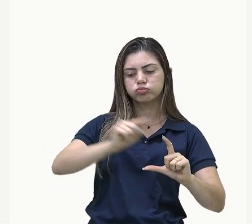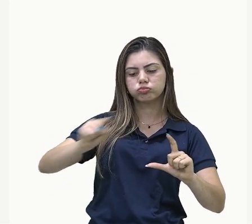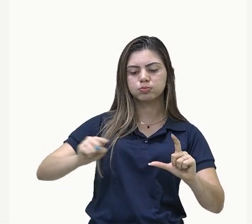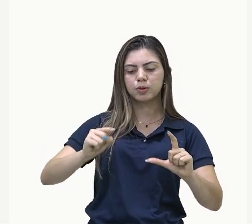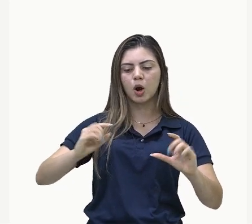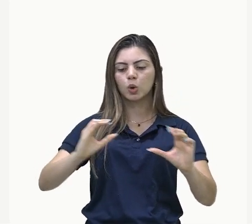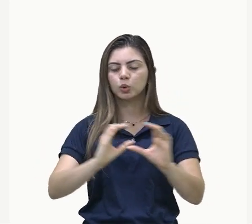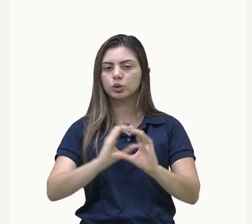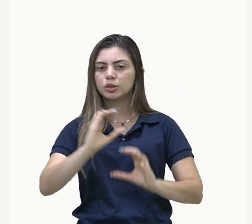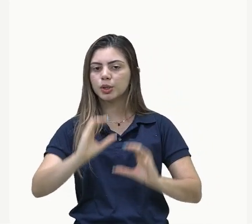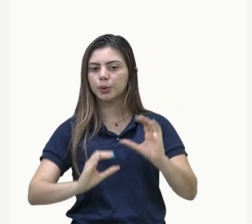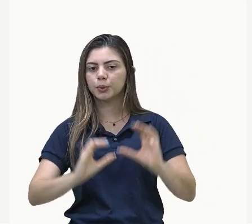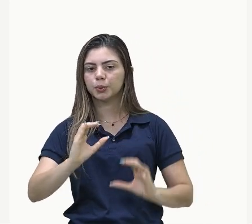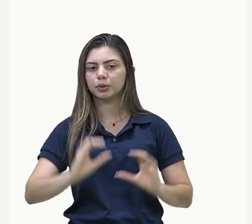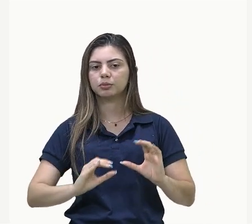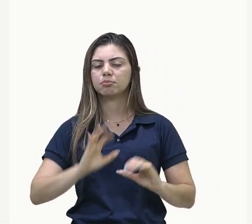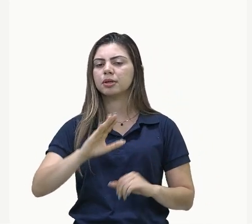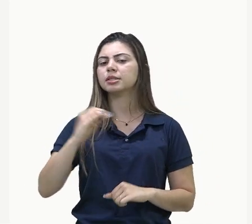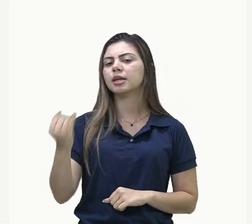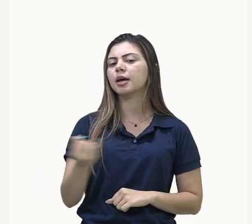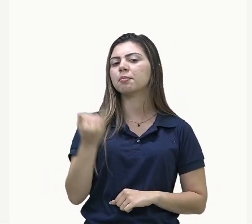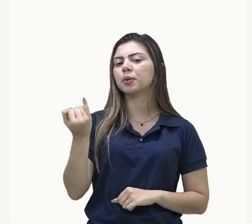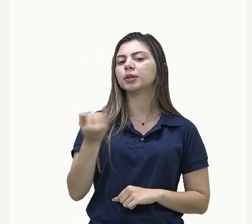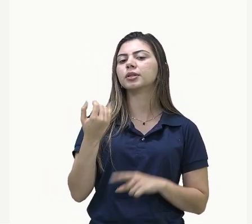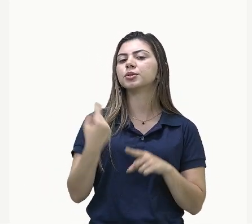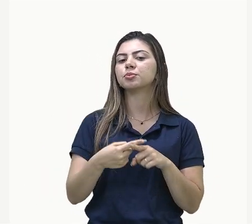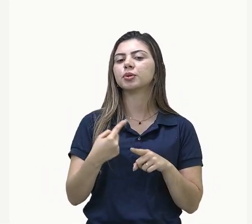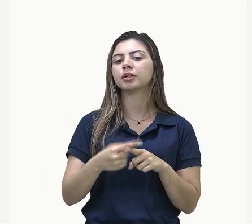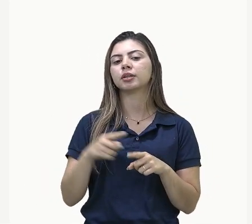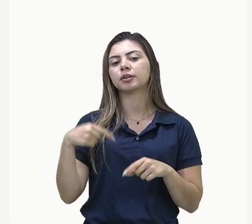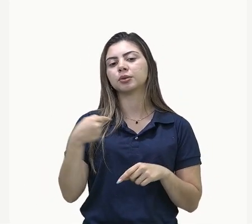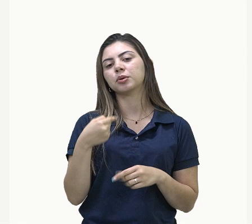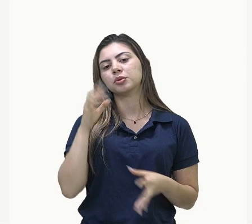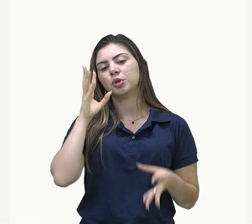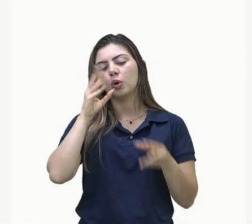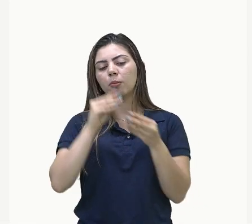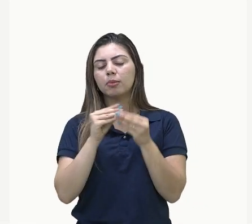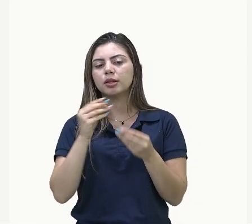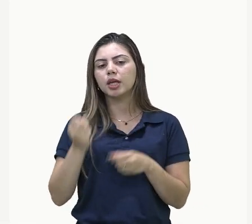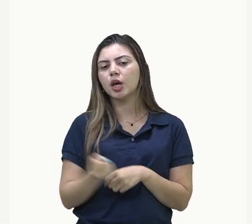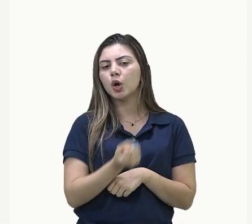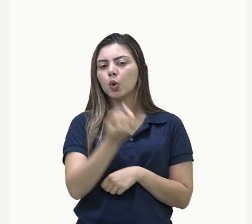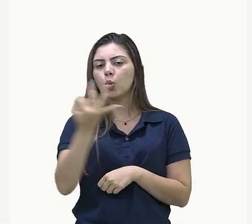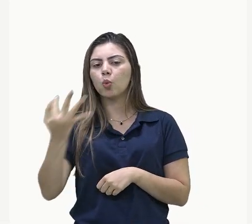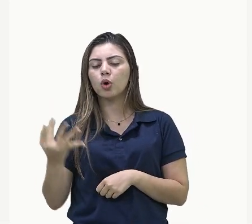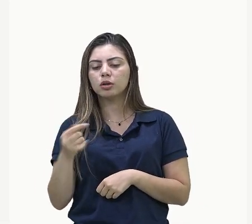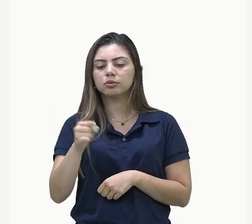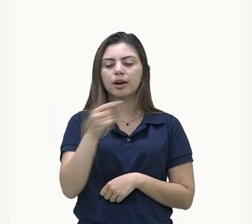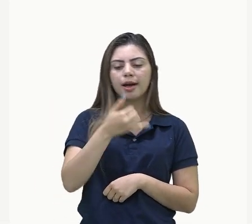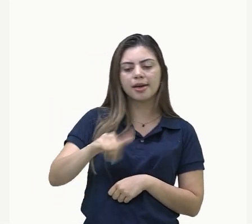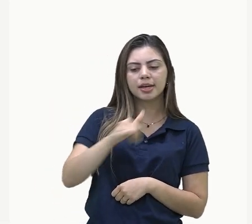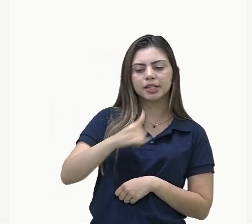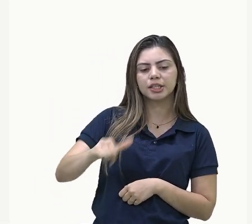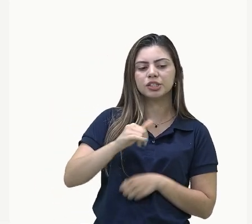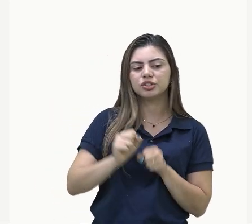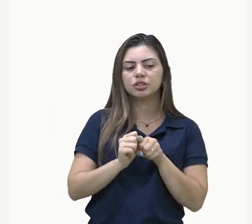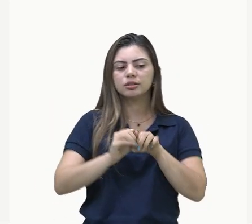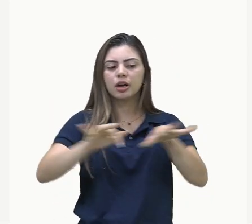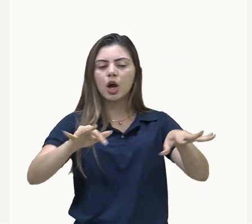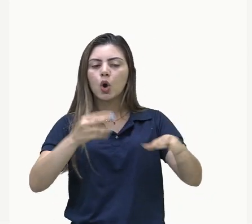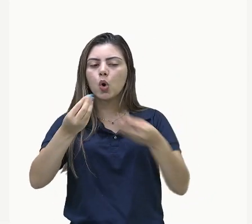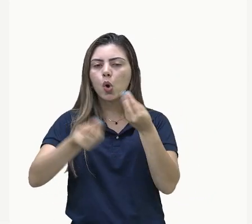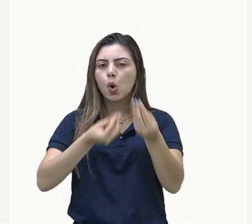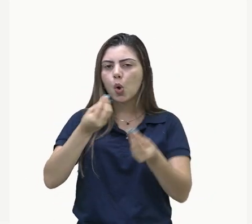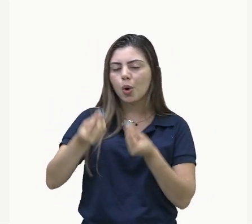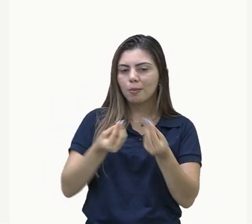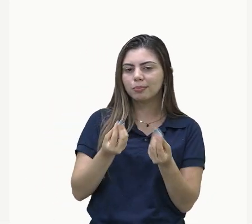qual é a sua relevância? É essencial para compreender como a energia é distribuída